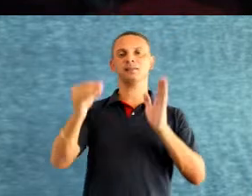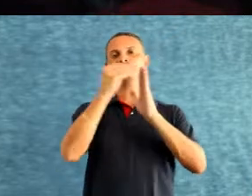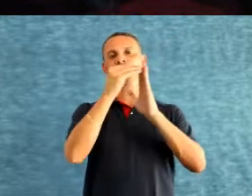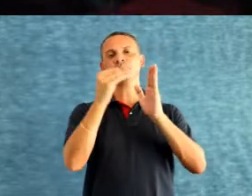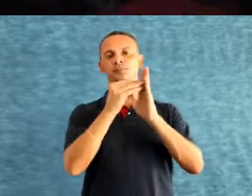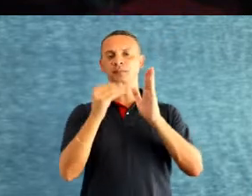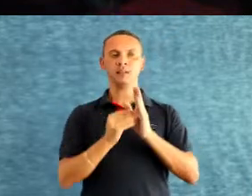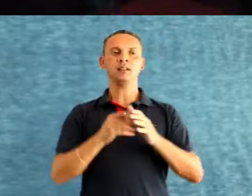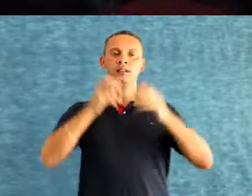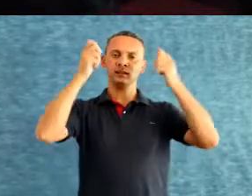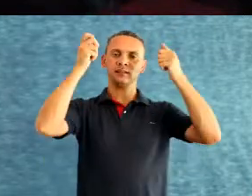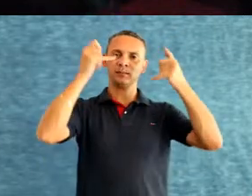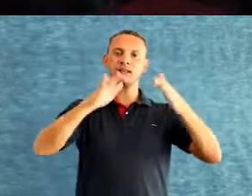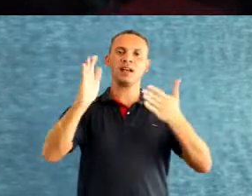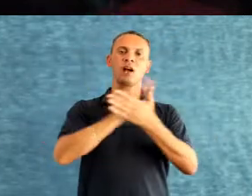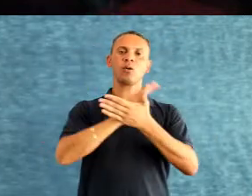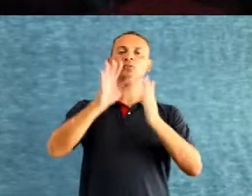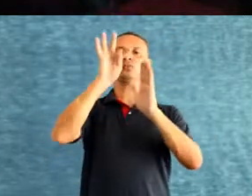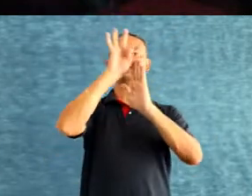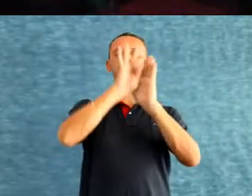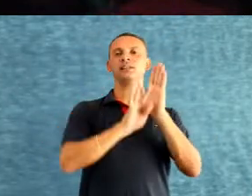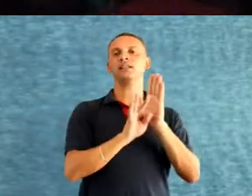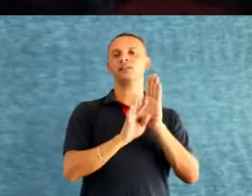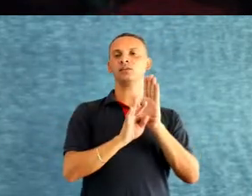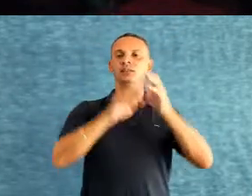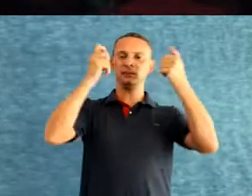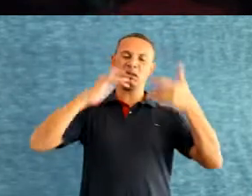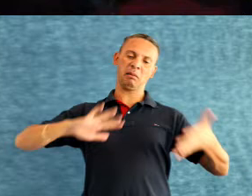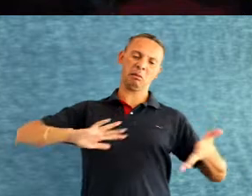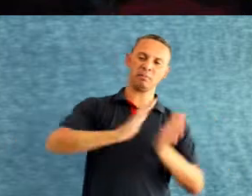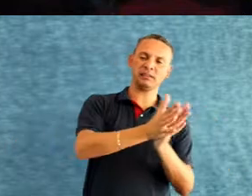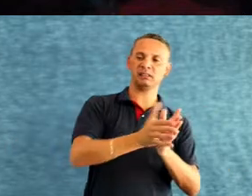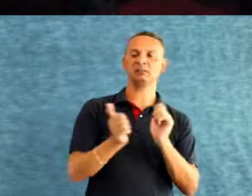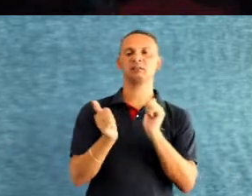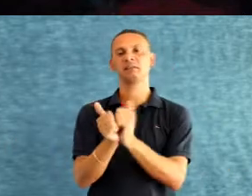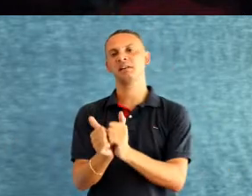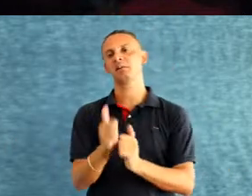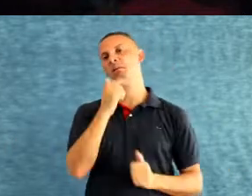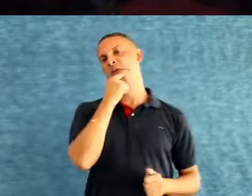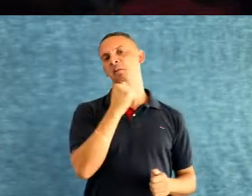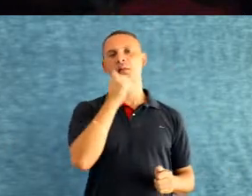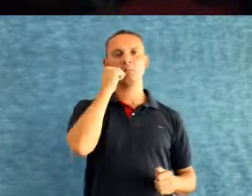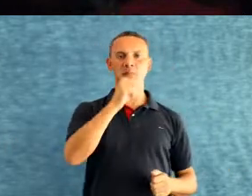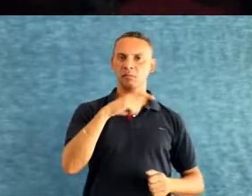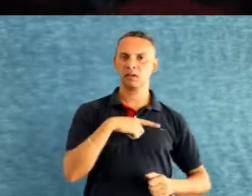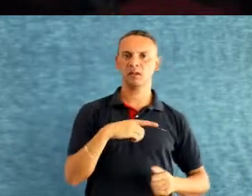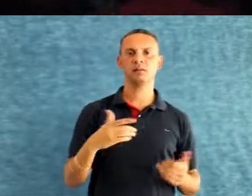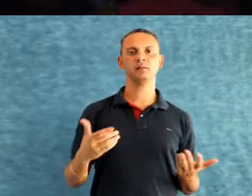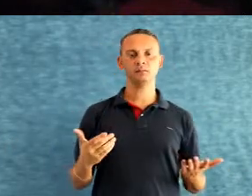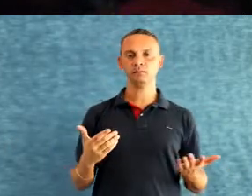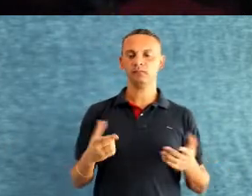abolicionista e teve alguns trechos mais contundentes sobre a opressão e a escravidão, reproduzidos em inúmeras